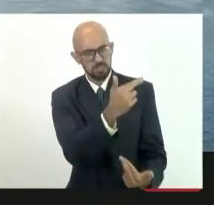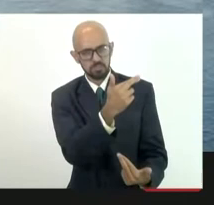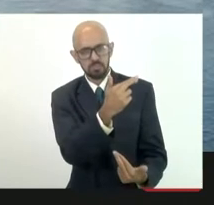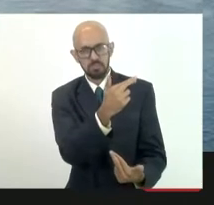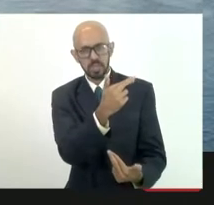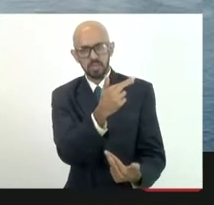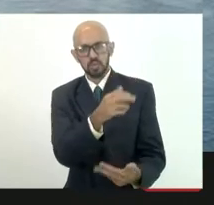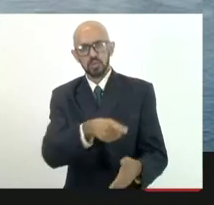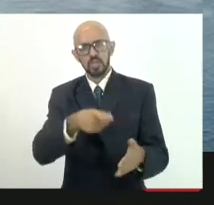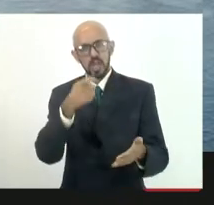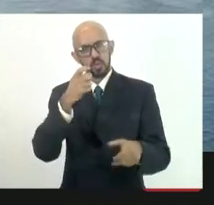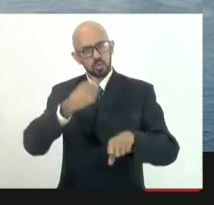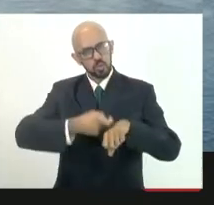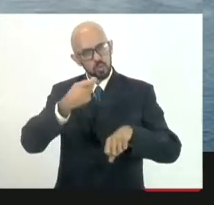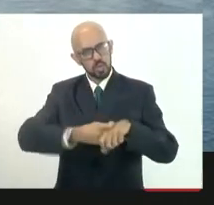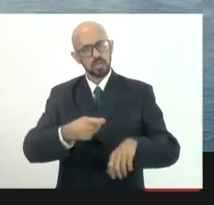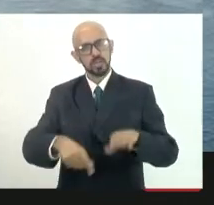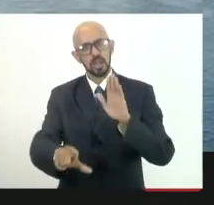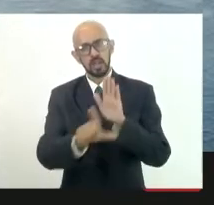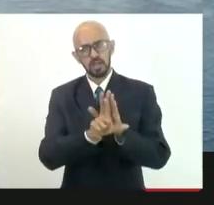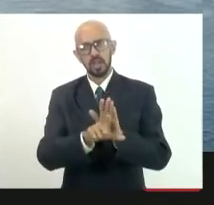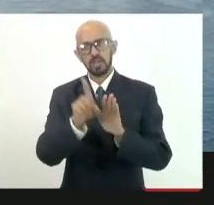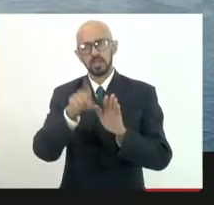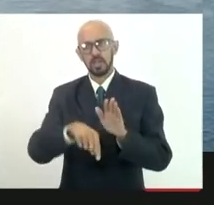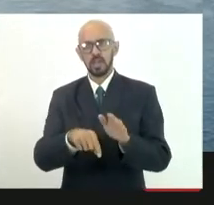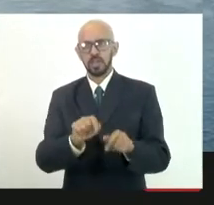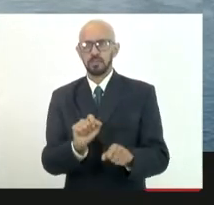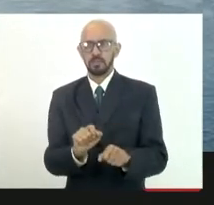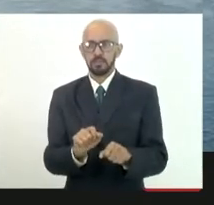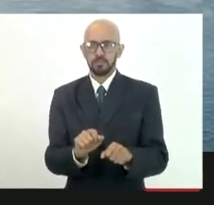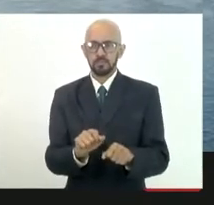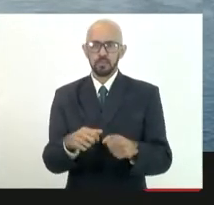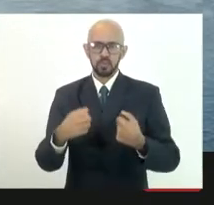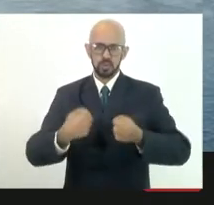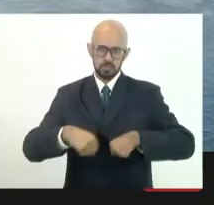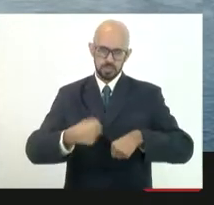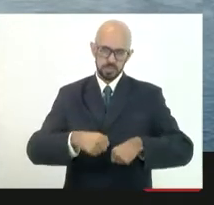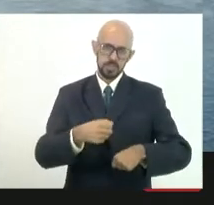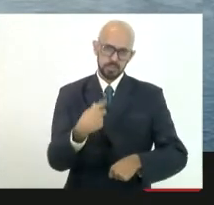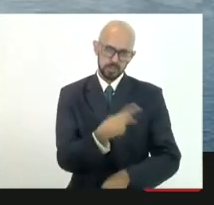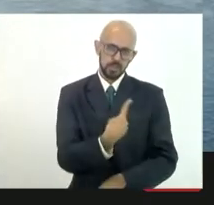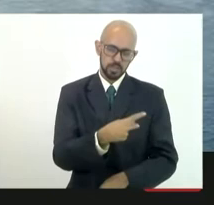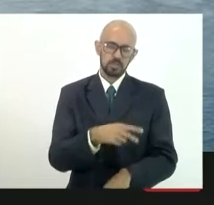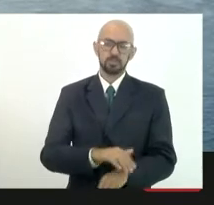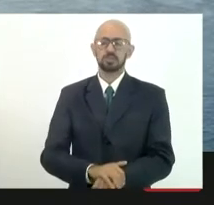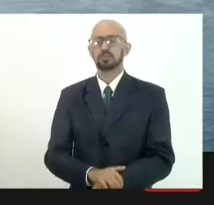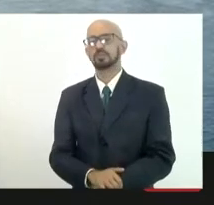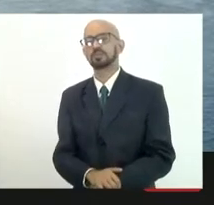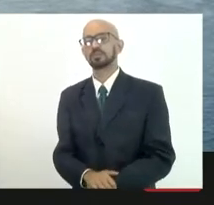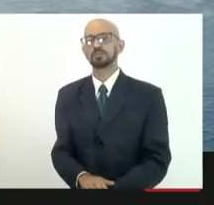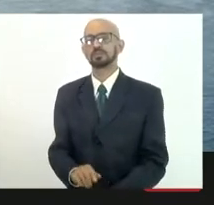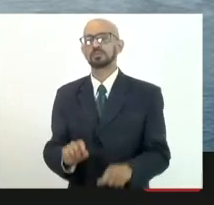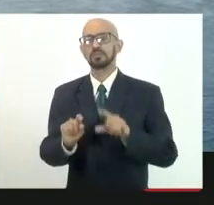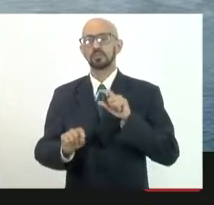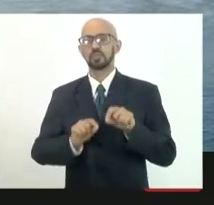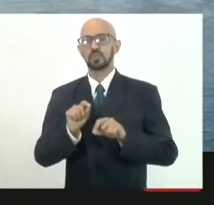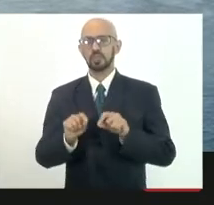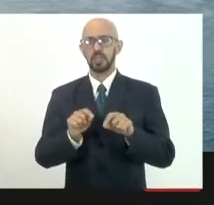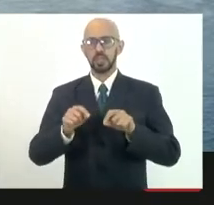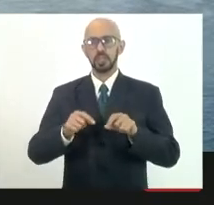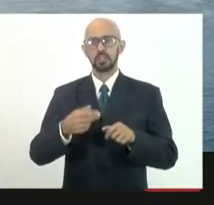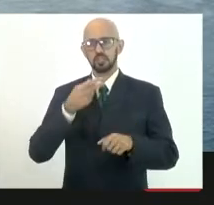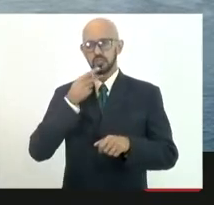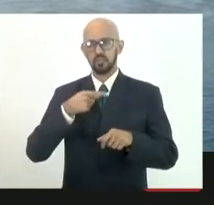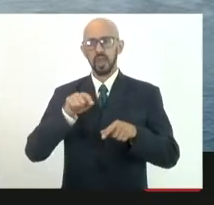lei é que é reservado para elas. E aí a gente traz aqui, pontua mais uma vez e baliza essa questão